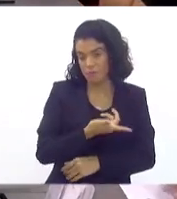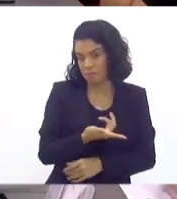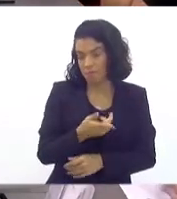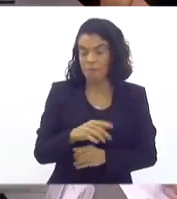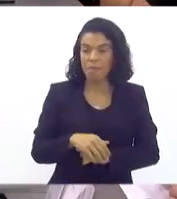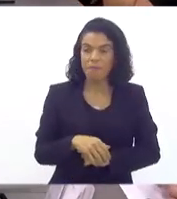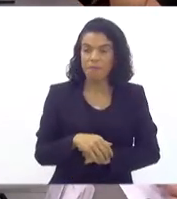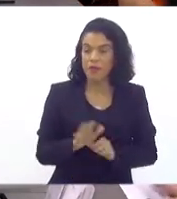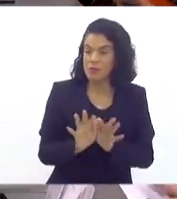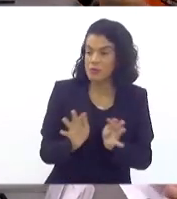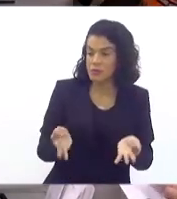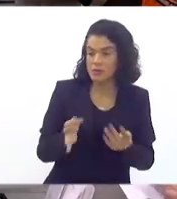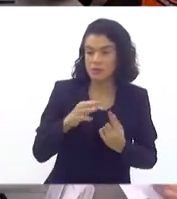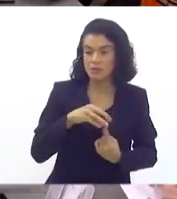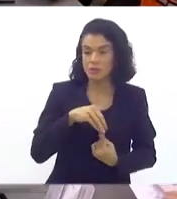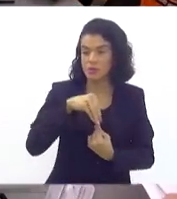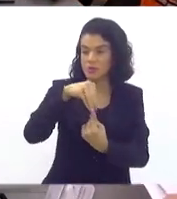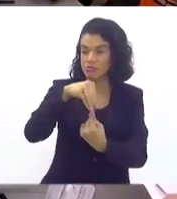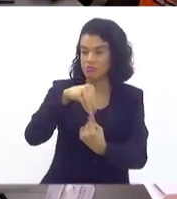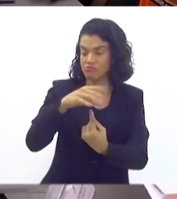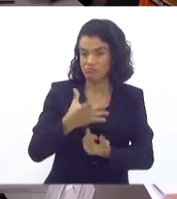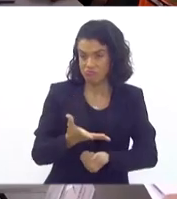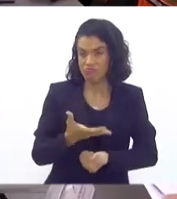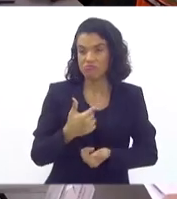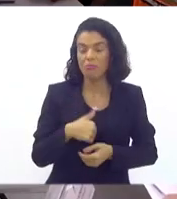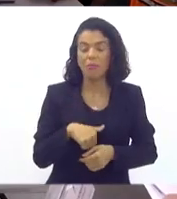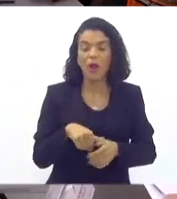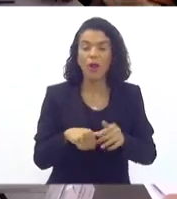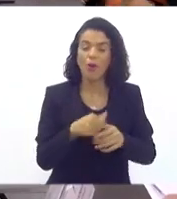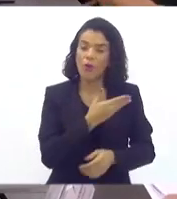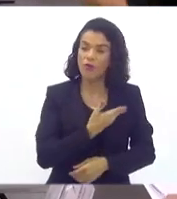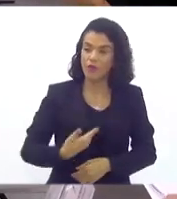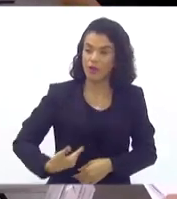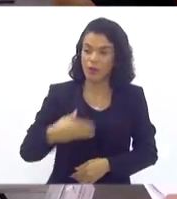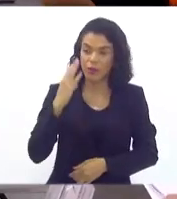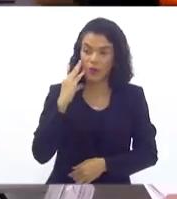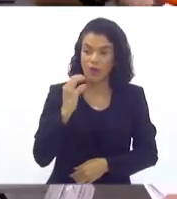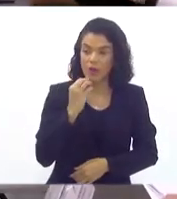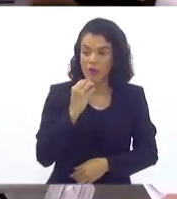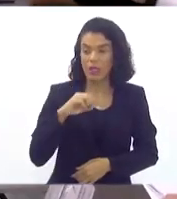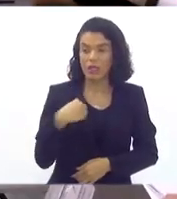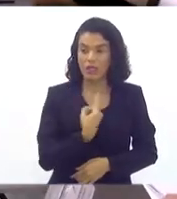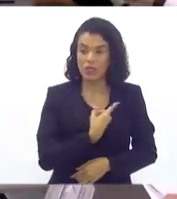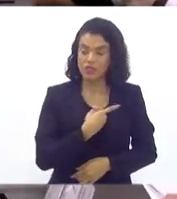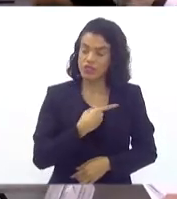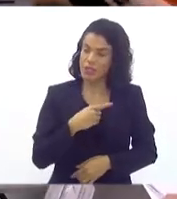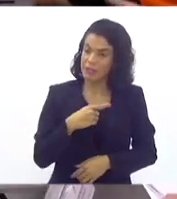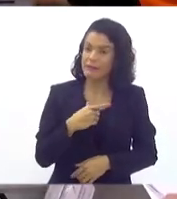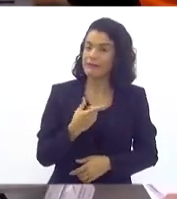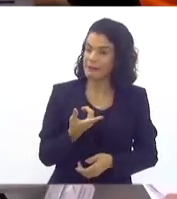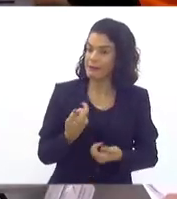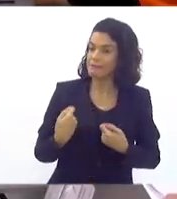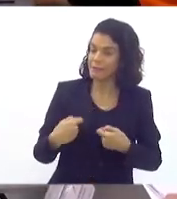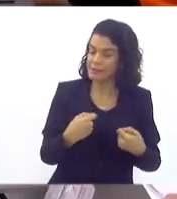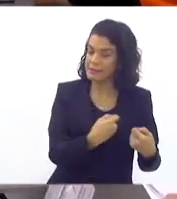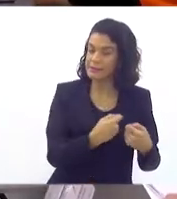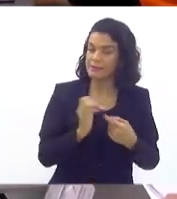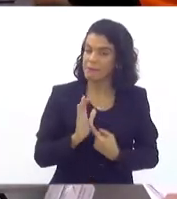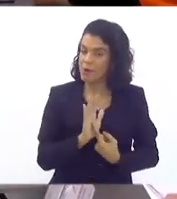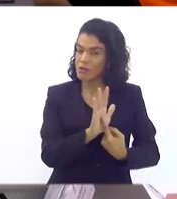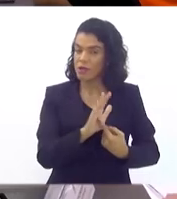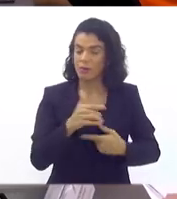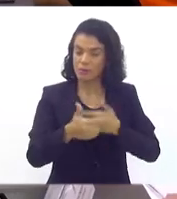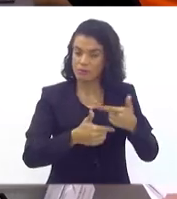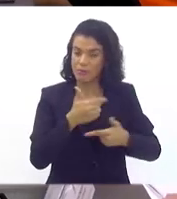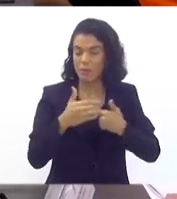mero indicativo sinalizador do para o governador Cláudio Castro a quem a gente deve essa satisfação também dos trabalhos da